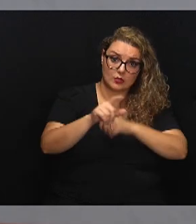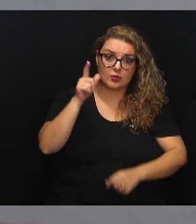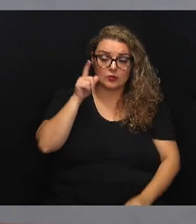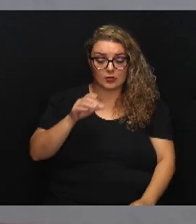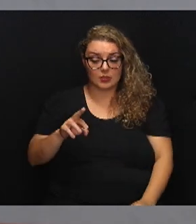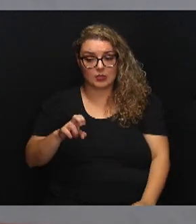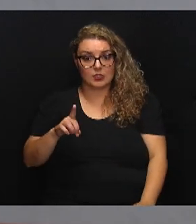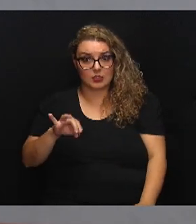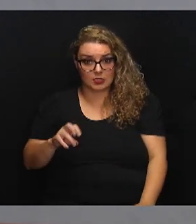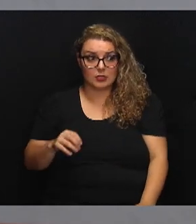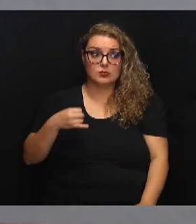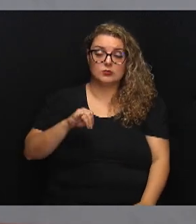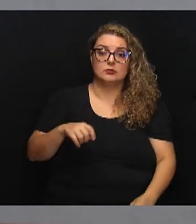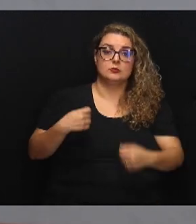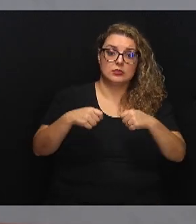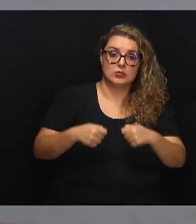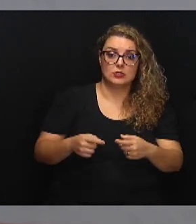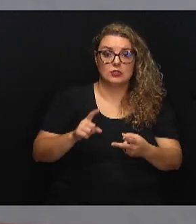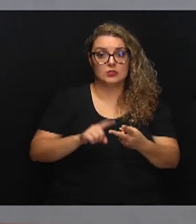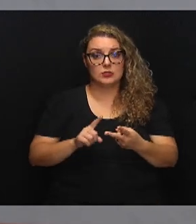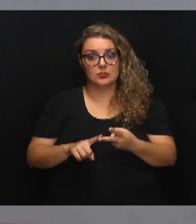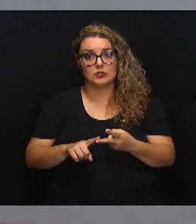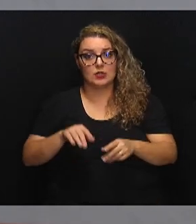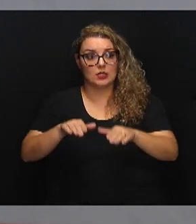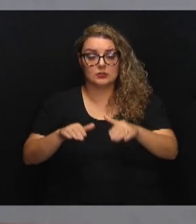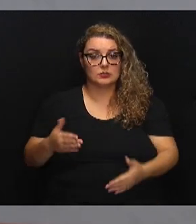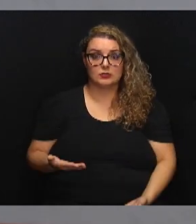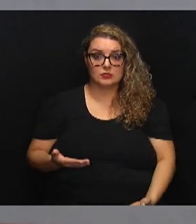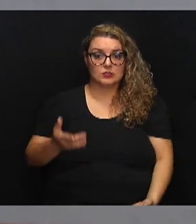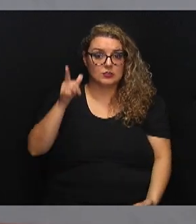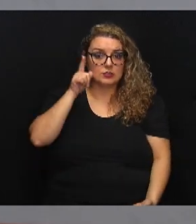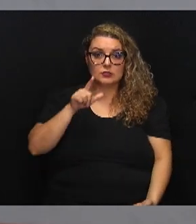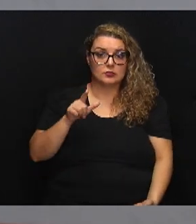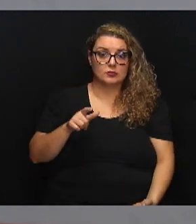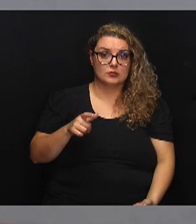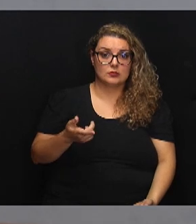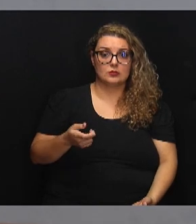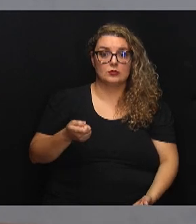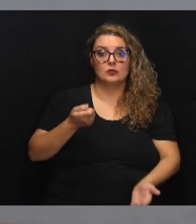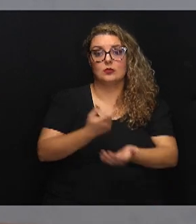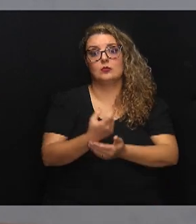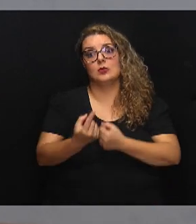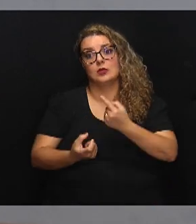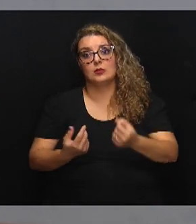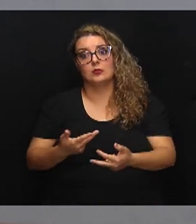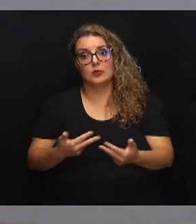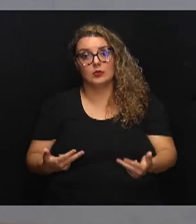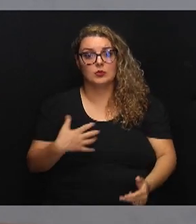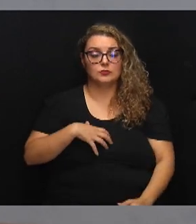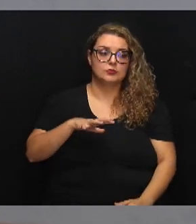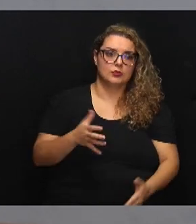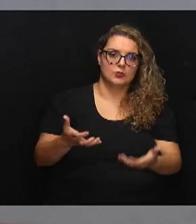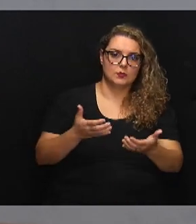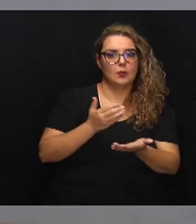se você precisar. E segundo, às vezes você não consegue comprar alguma coisa que você queria da forma